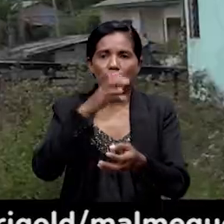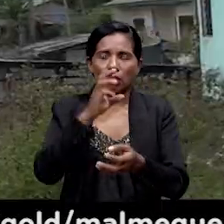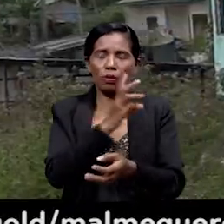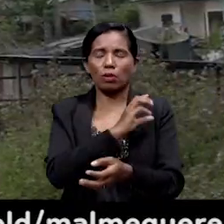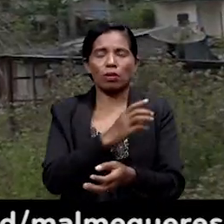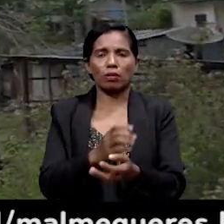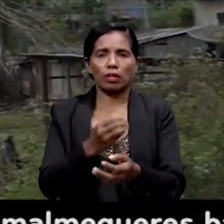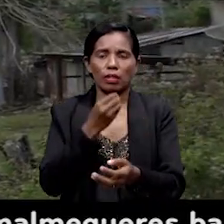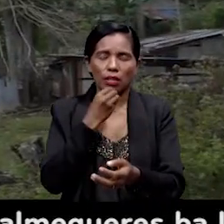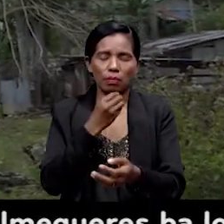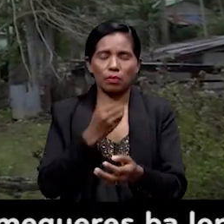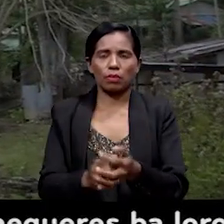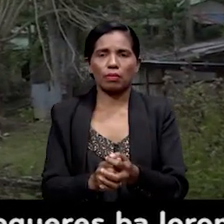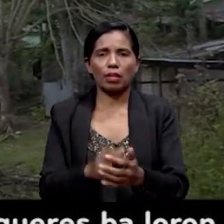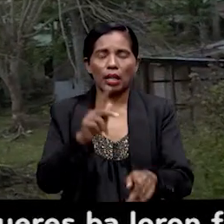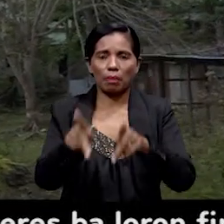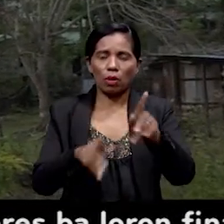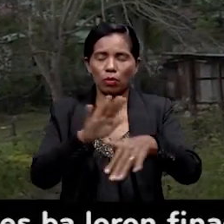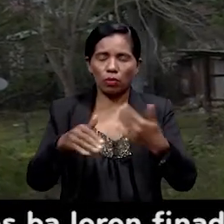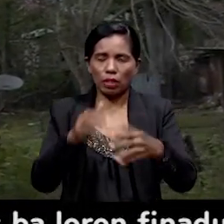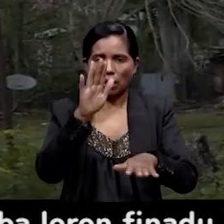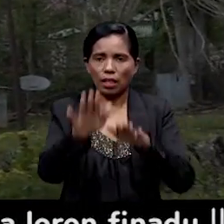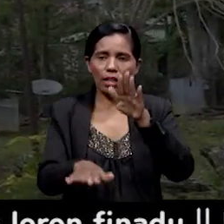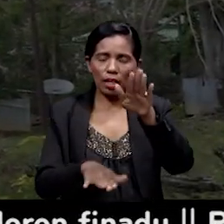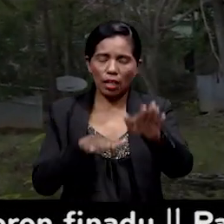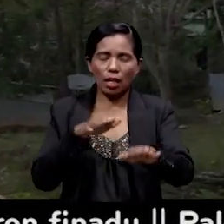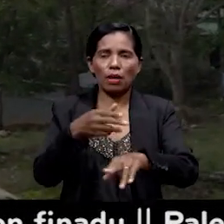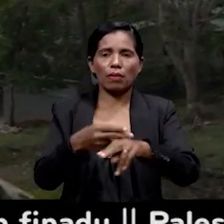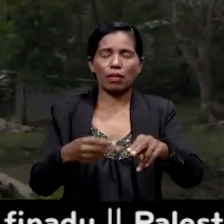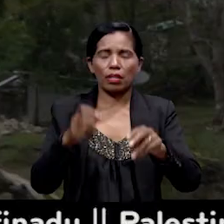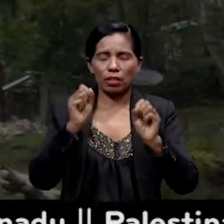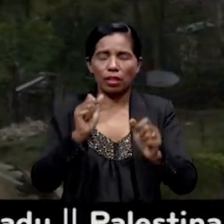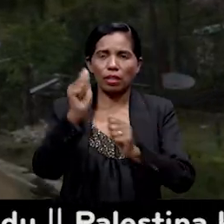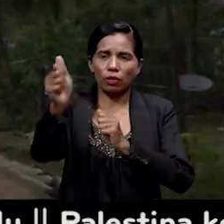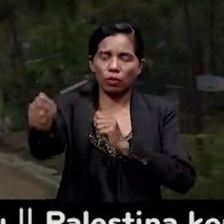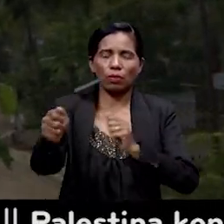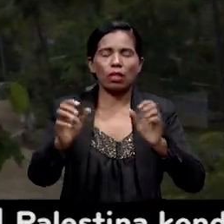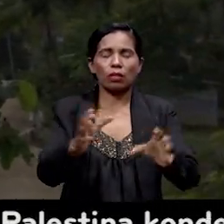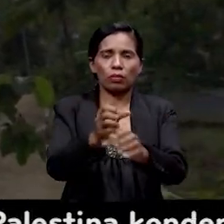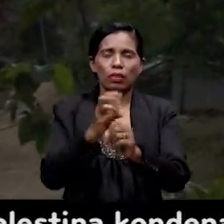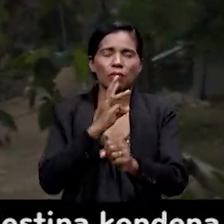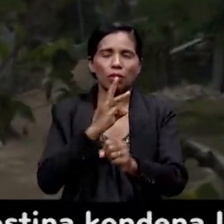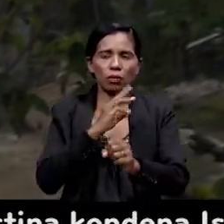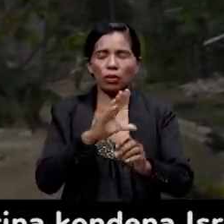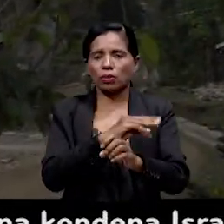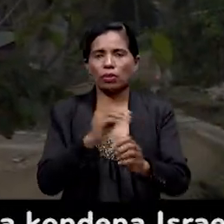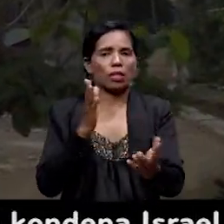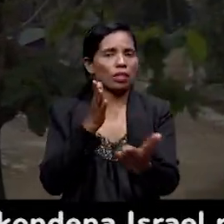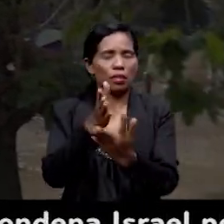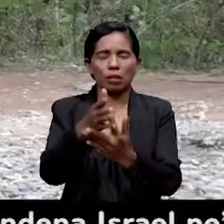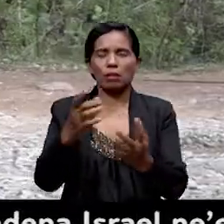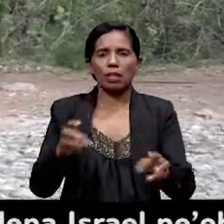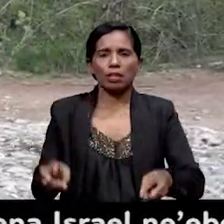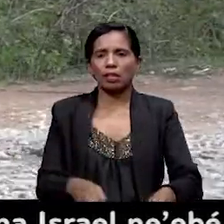obrigado tem que lau ain quase quilômetro ida roubalo, ato bele curu bemos no la acessa ba estrada nebedia. Administrador